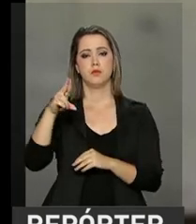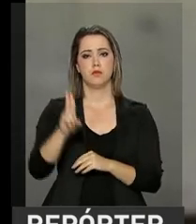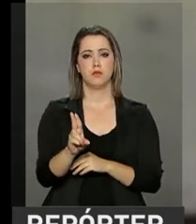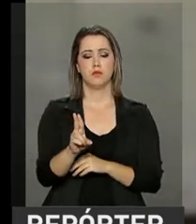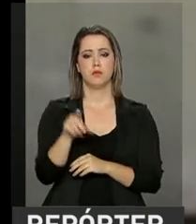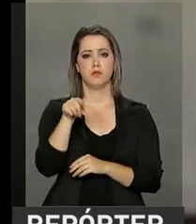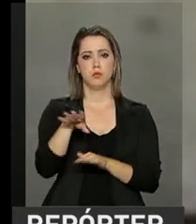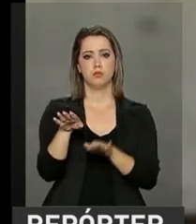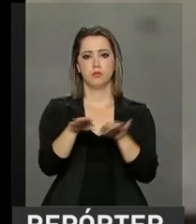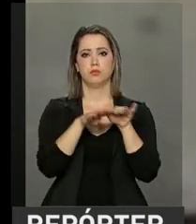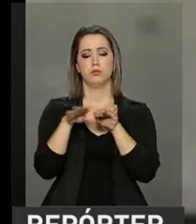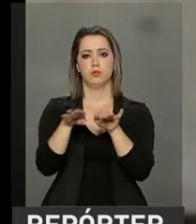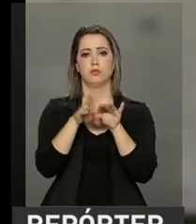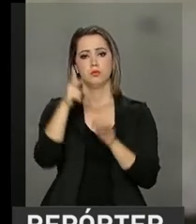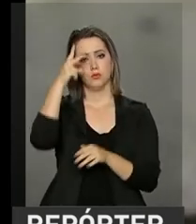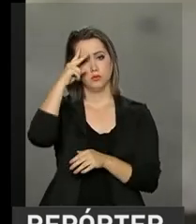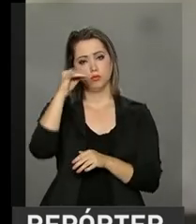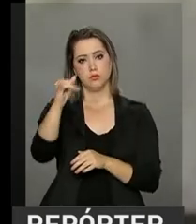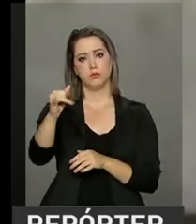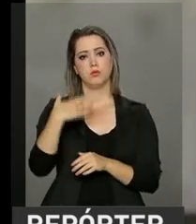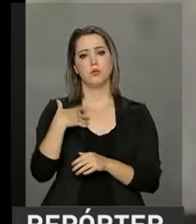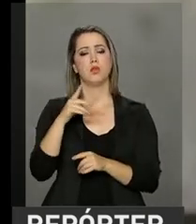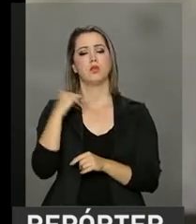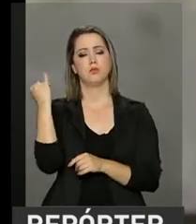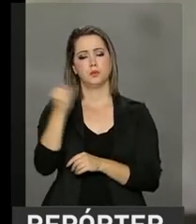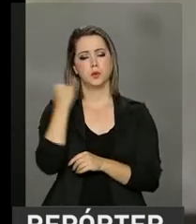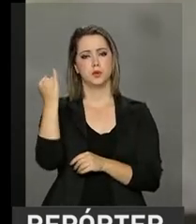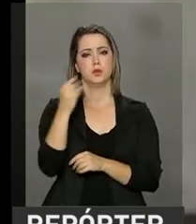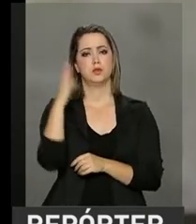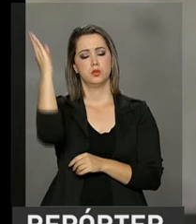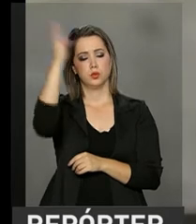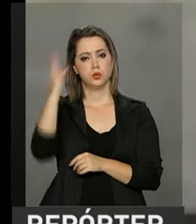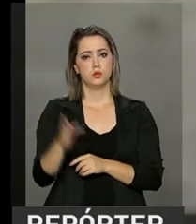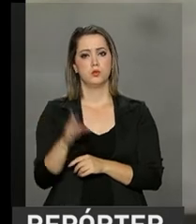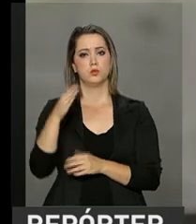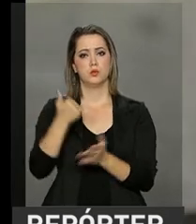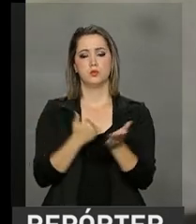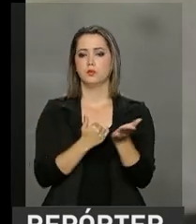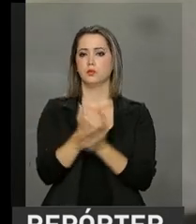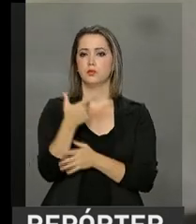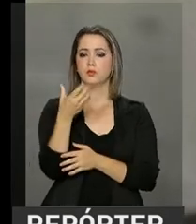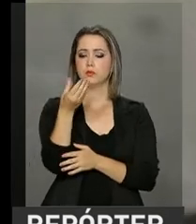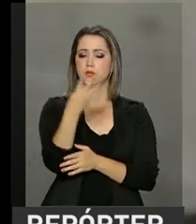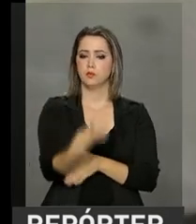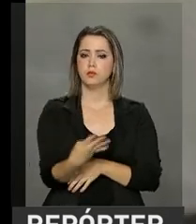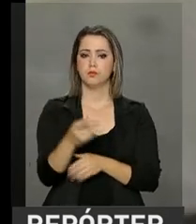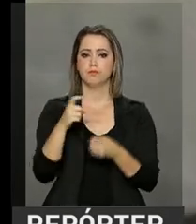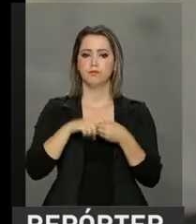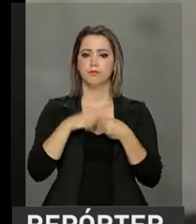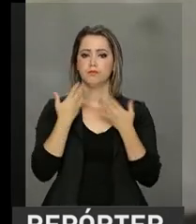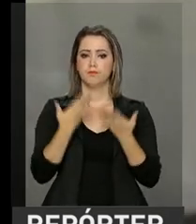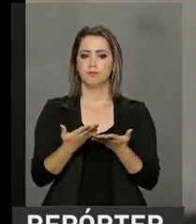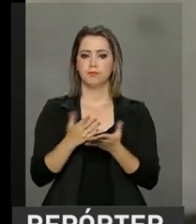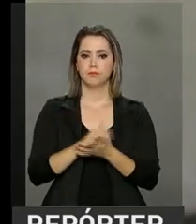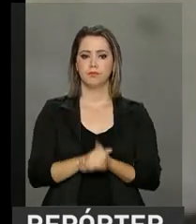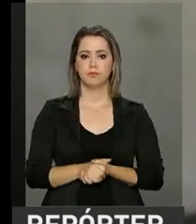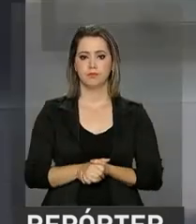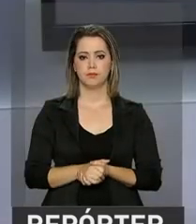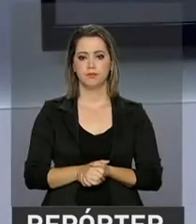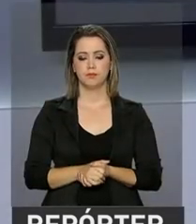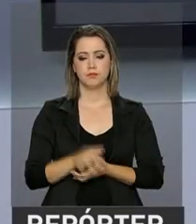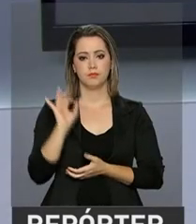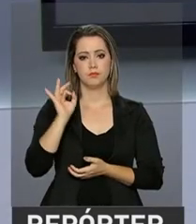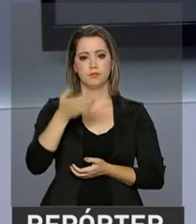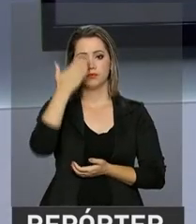para a estabilização do Haiti, uma missão que teve grande importância aí do Brasil desde 2004. Volto com você no estúdio, Roberto.